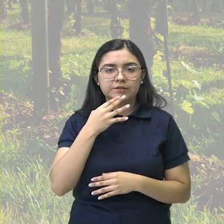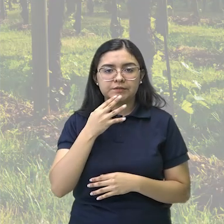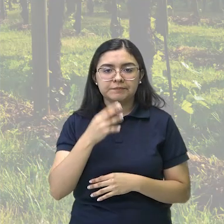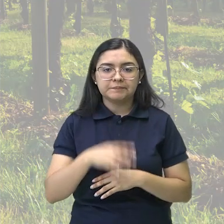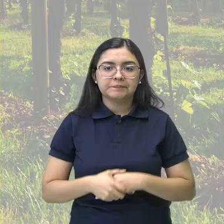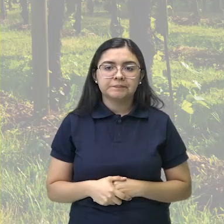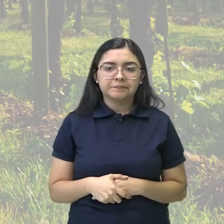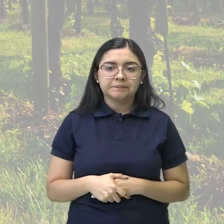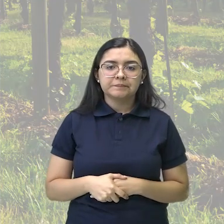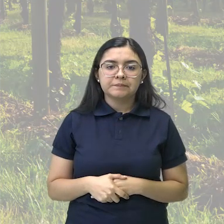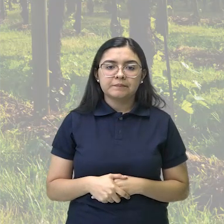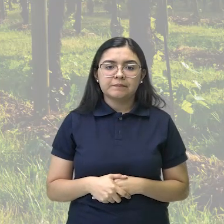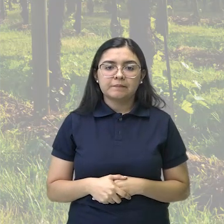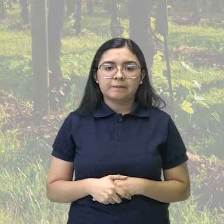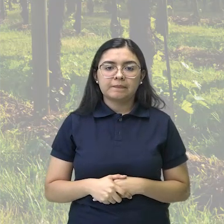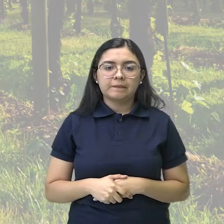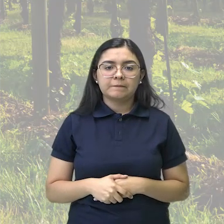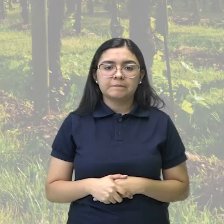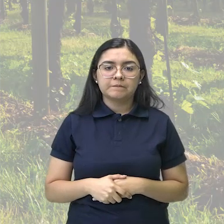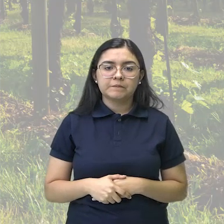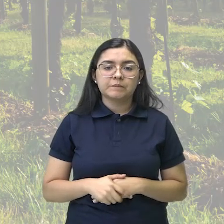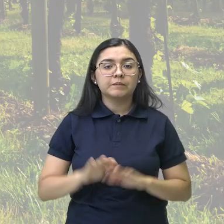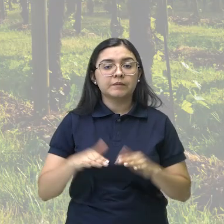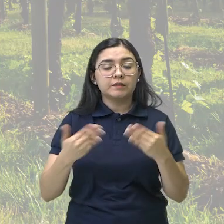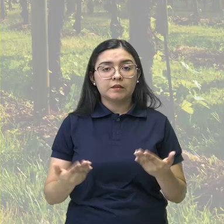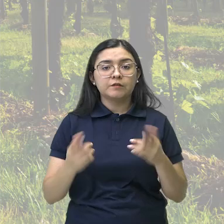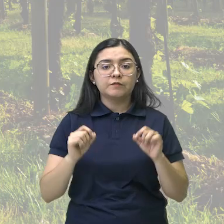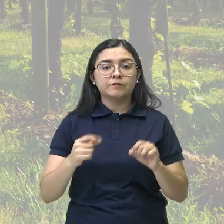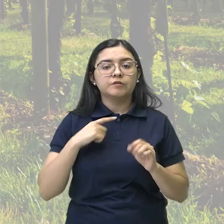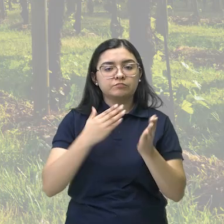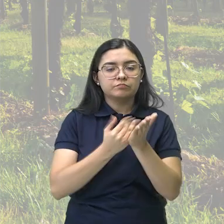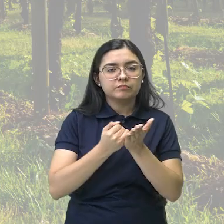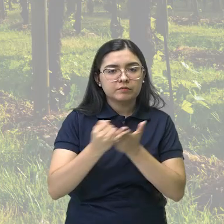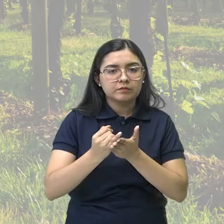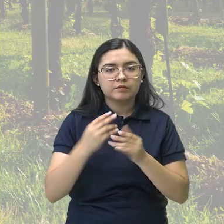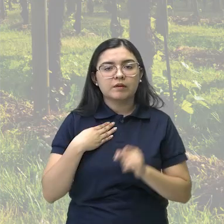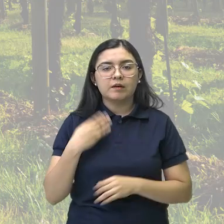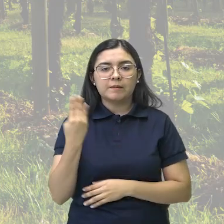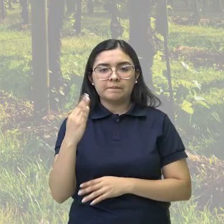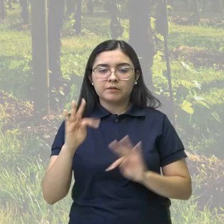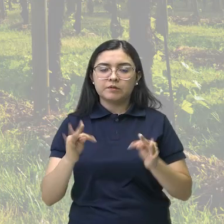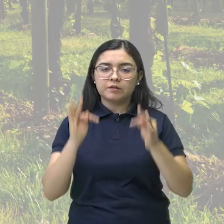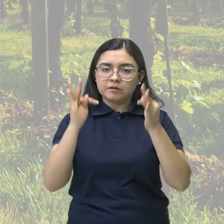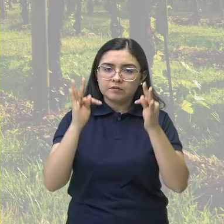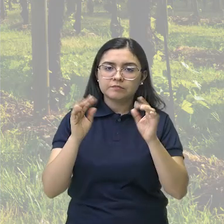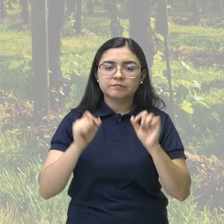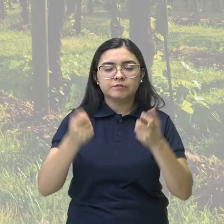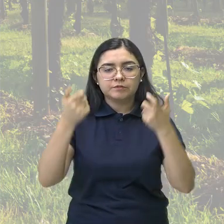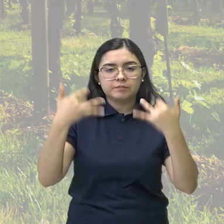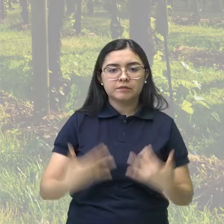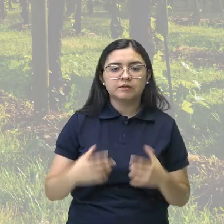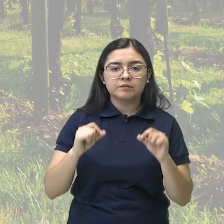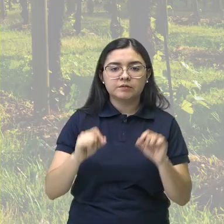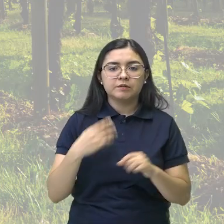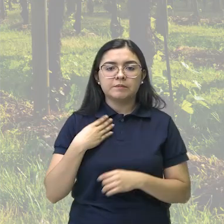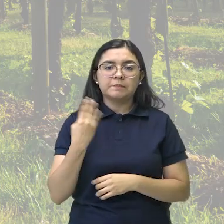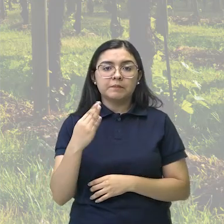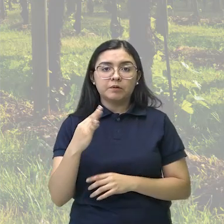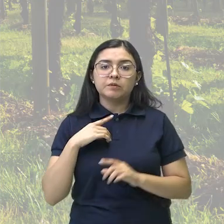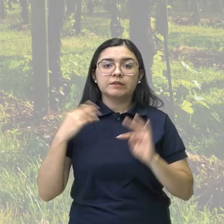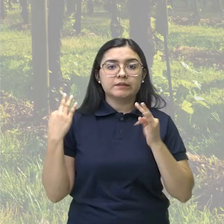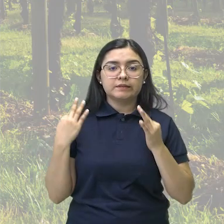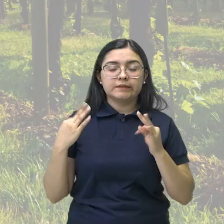conhecimento empírico. Essa aí foi a nossa introdução à biotecnologia, falando sobre